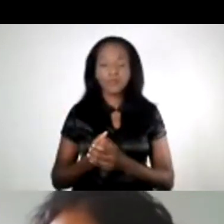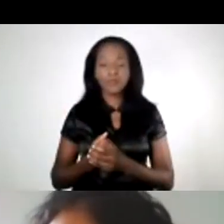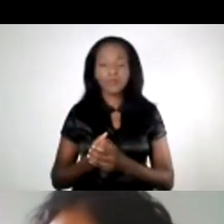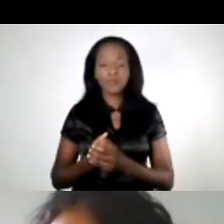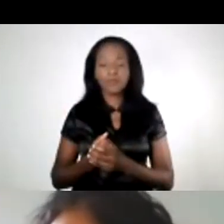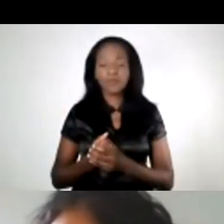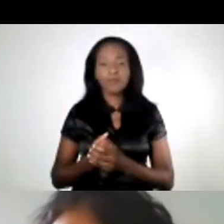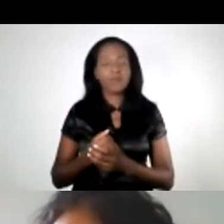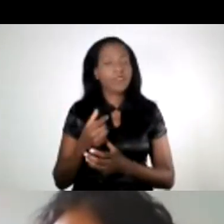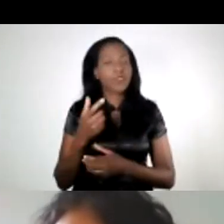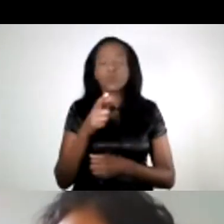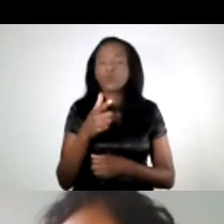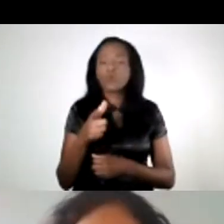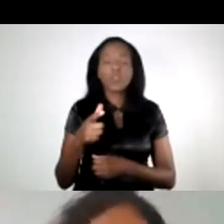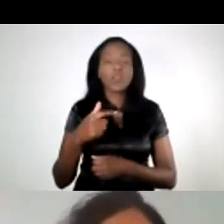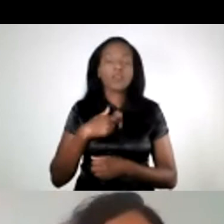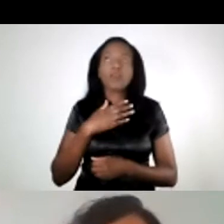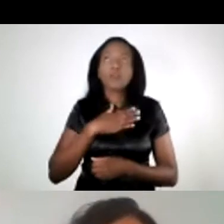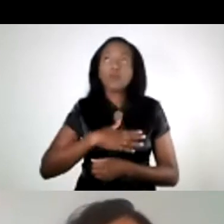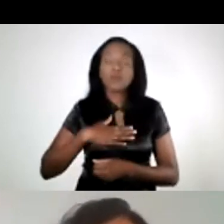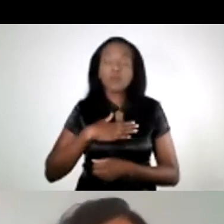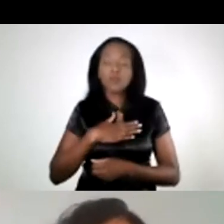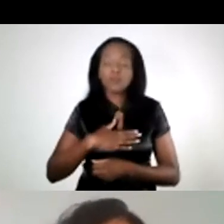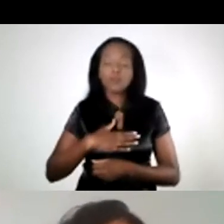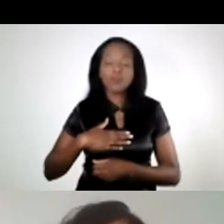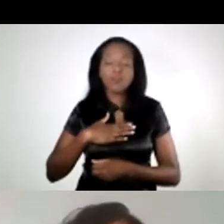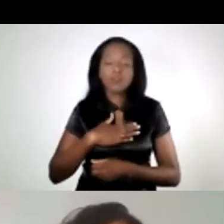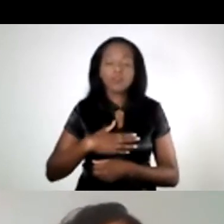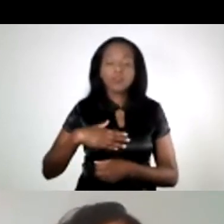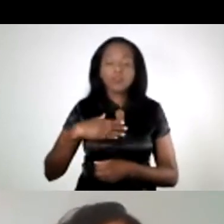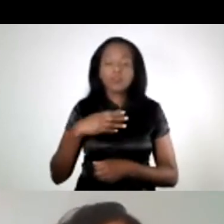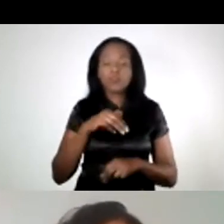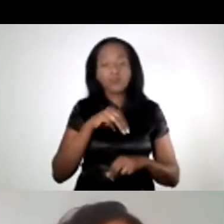não tem, eu gosto do mestre